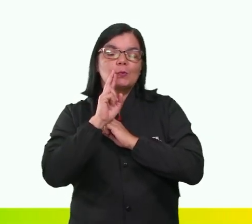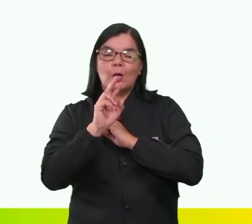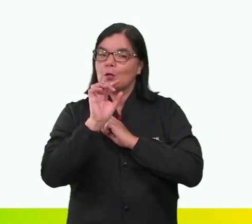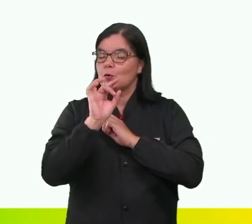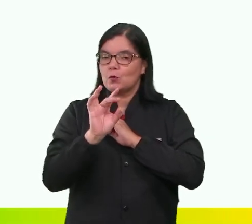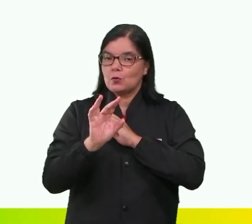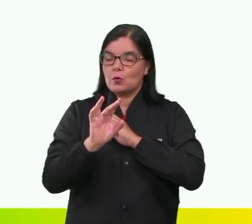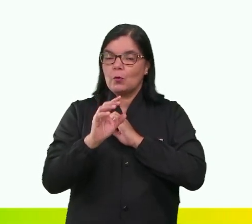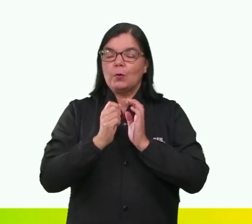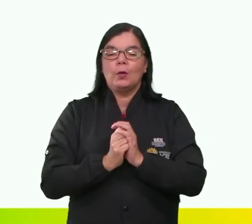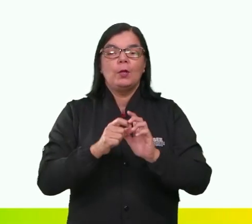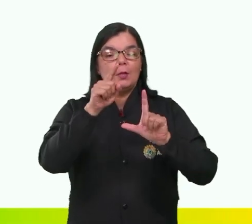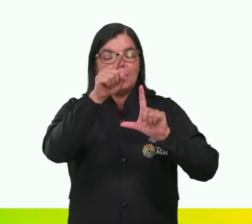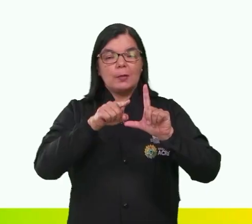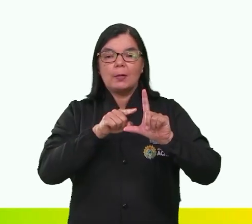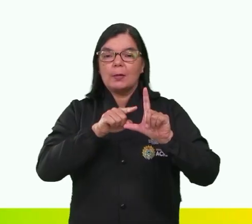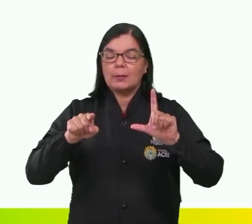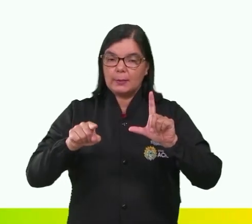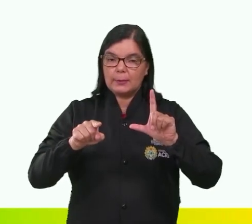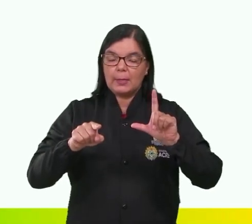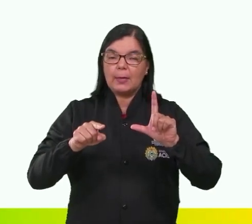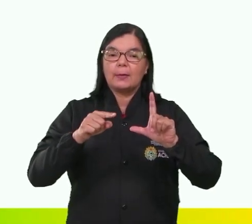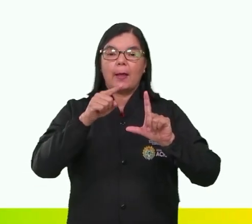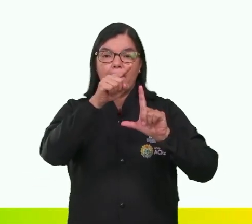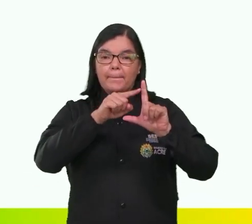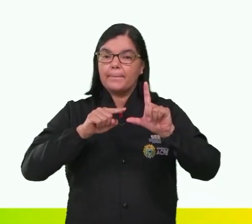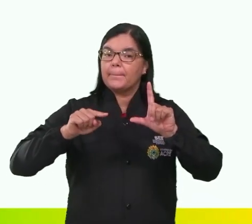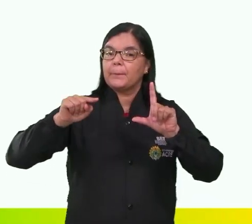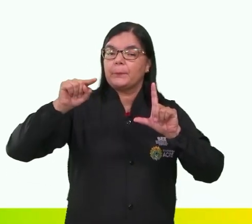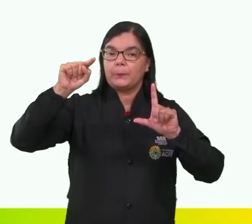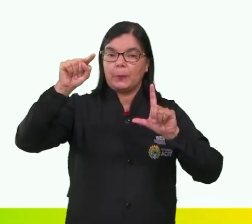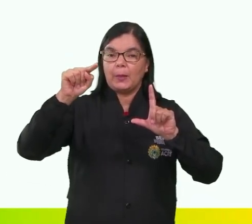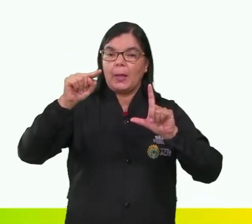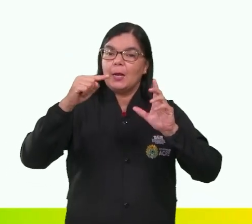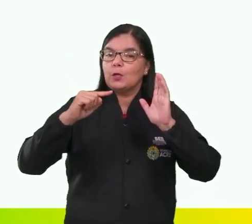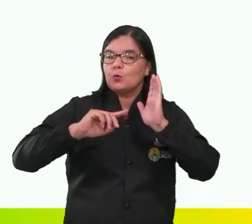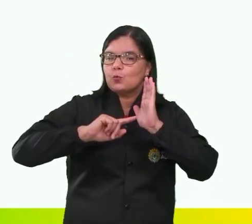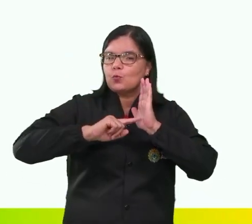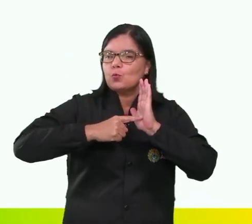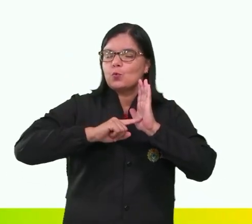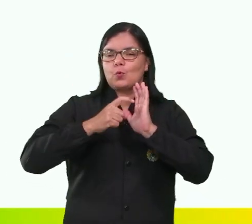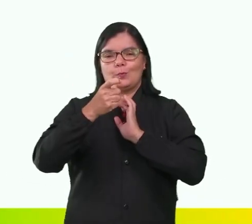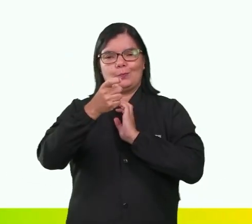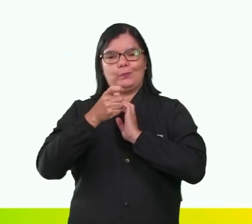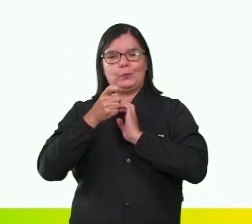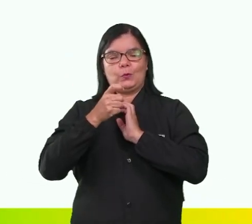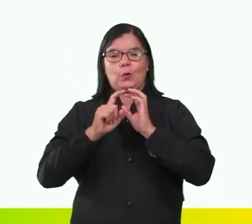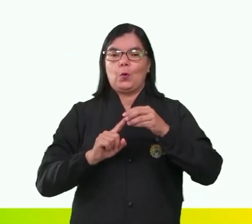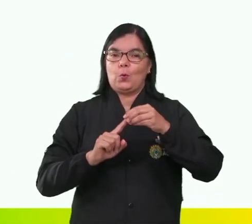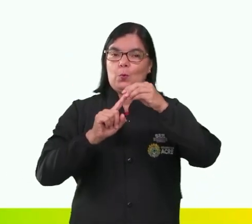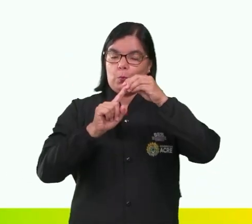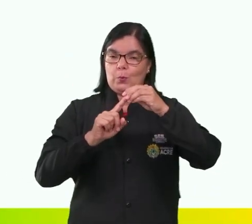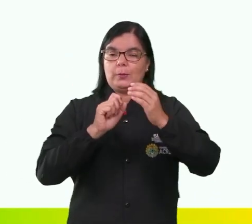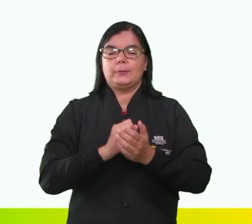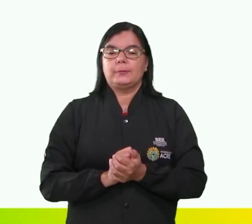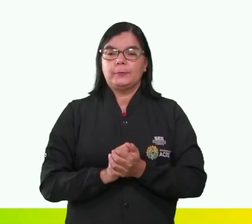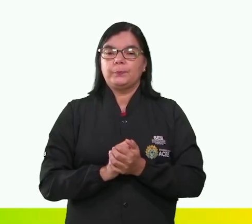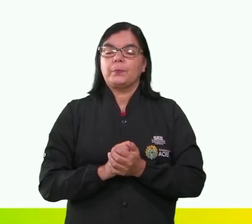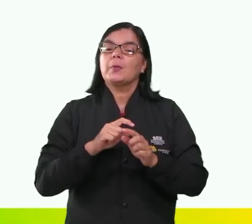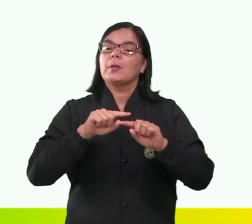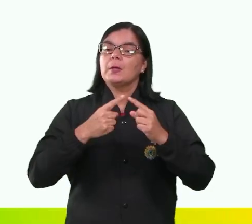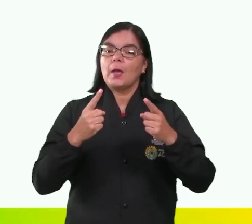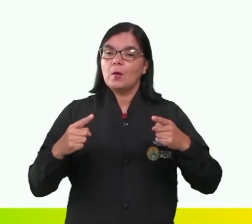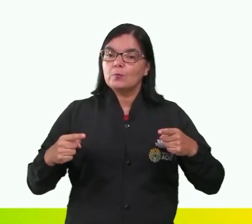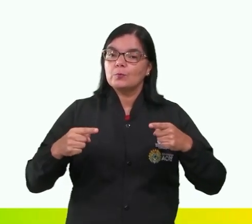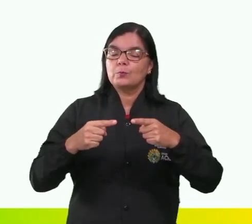E graficamente isso significa que a parábola intersecta o eixo das abscissas em um único ponto, que é o seu vértice,